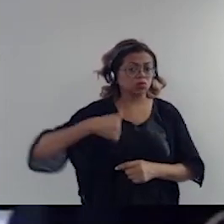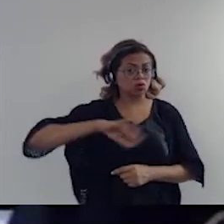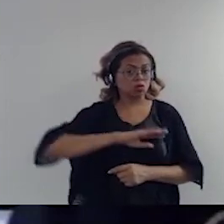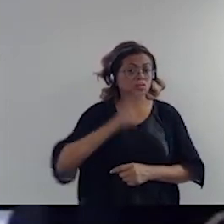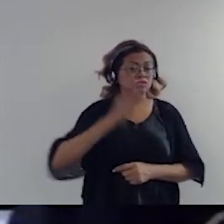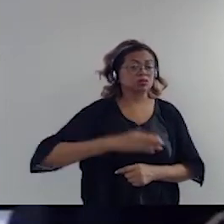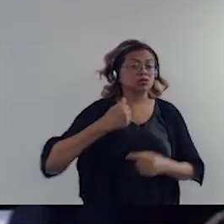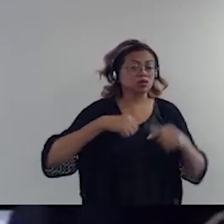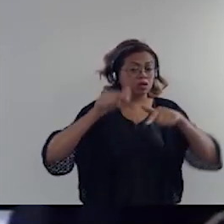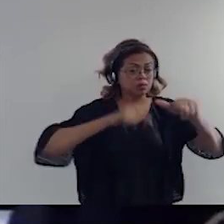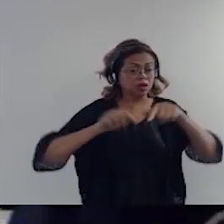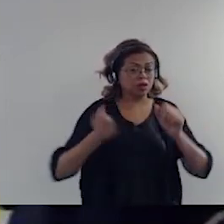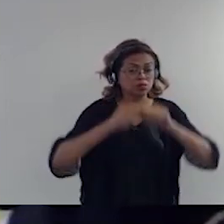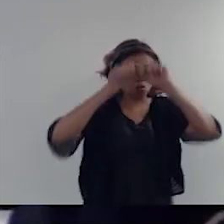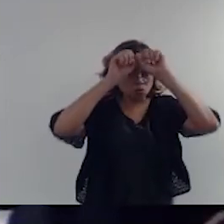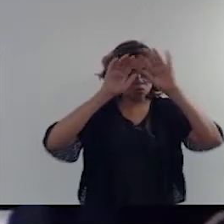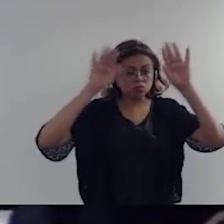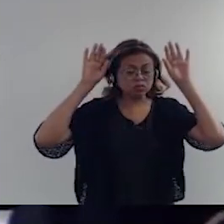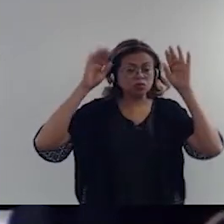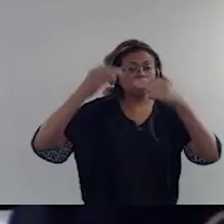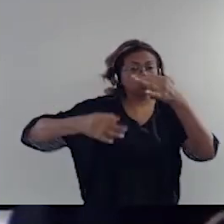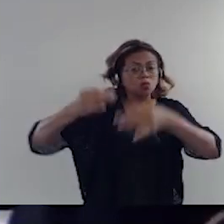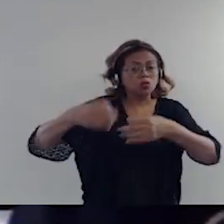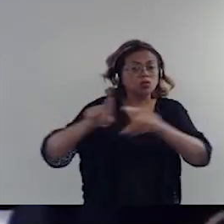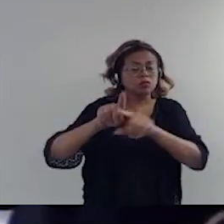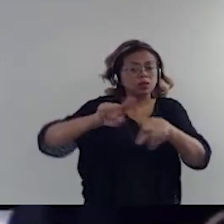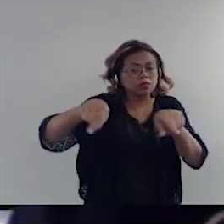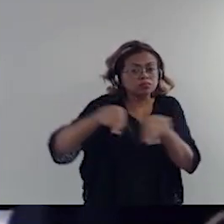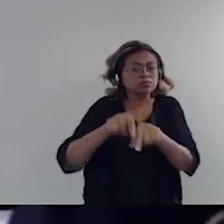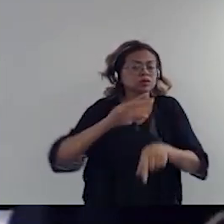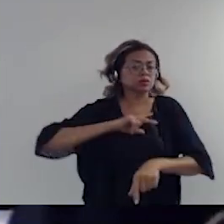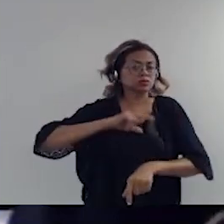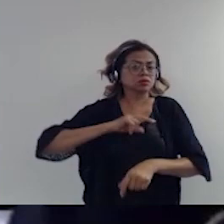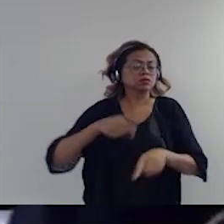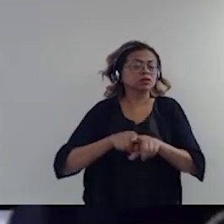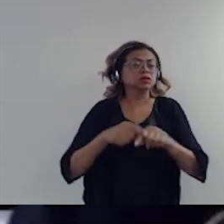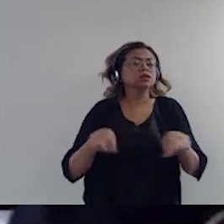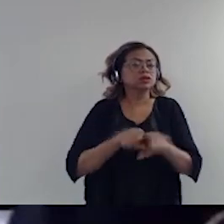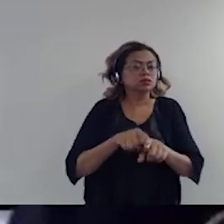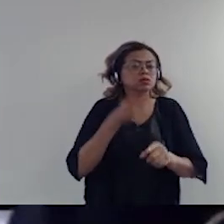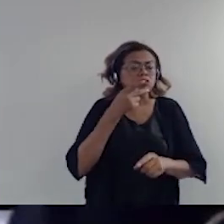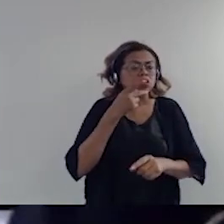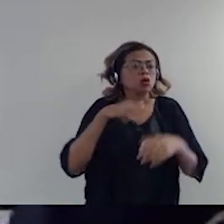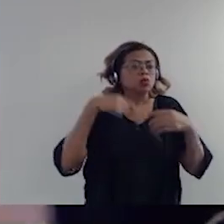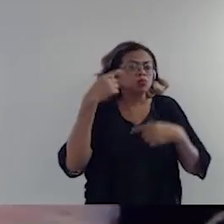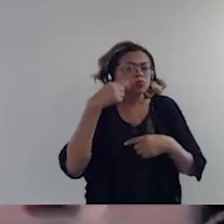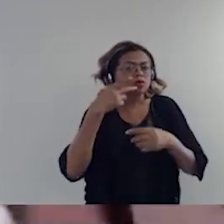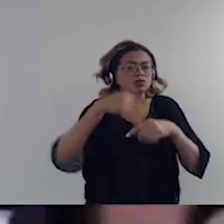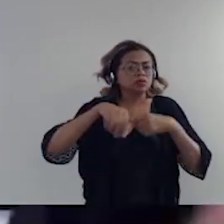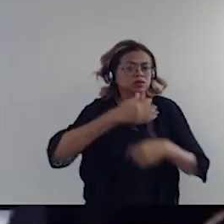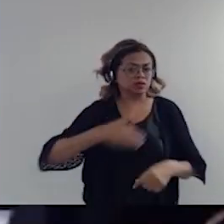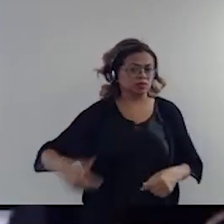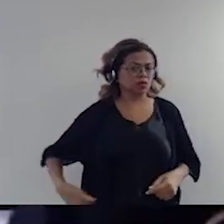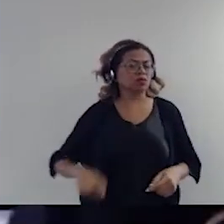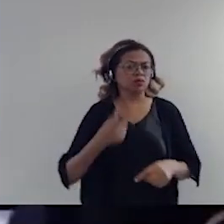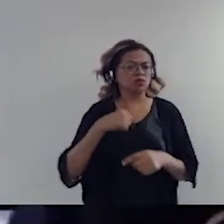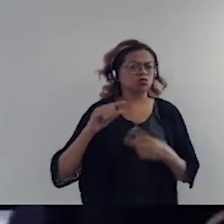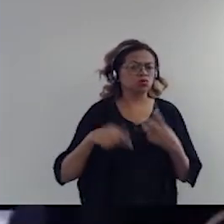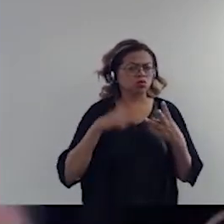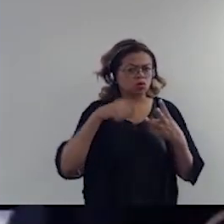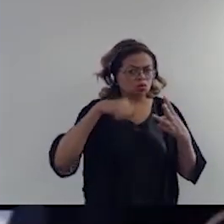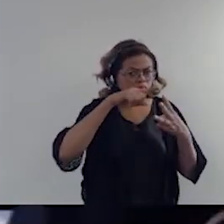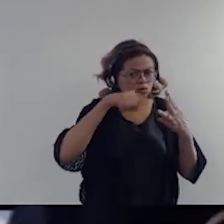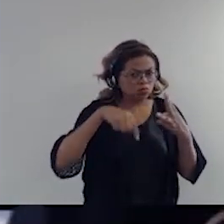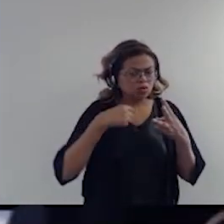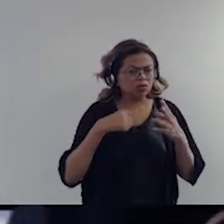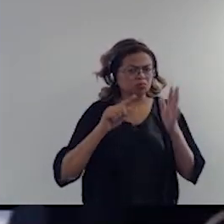magistratura, traz uma visão de quem está na advocacia privada e traz também, né, doutor Renan, a visão de quem está na advocacia pública. Então, a gente fica muito contemplado com esses